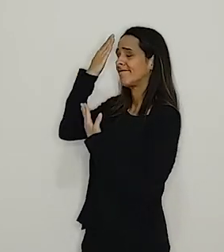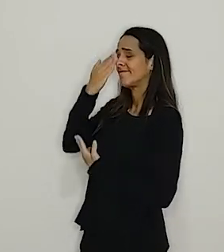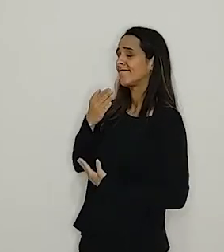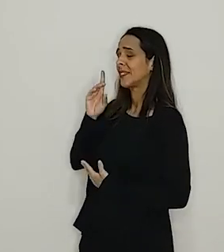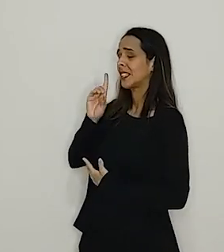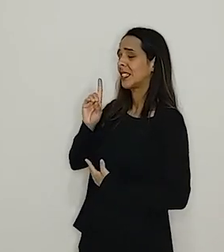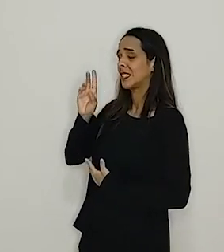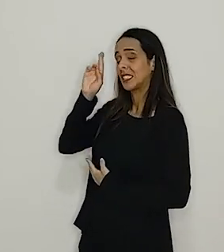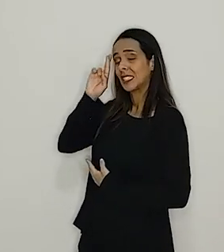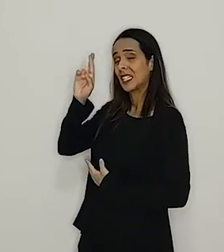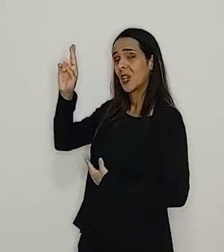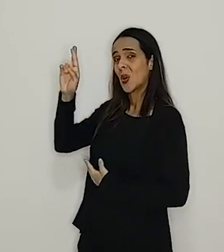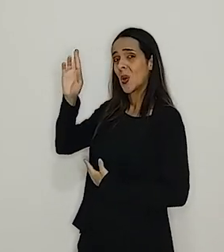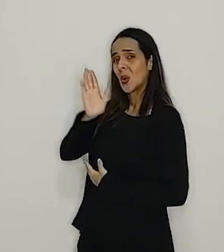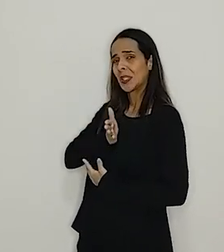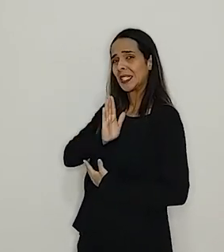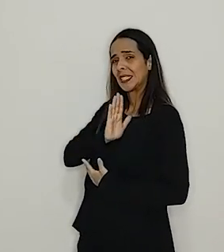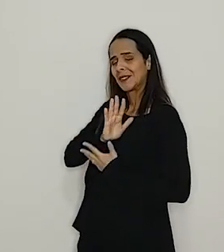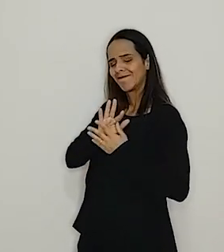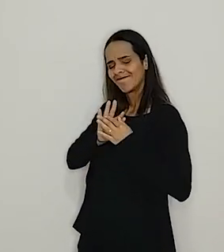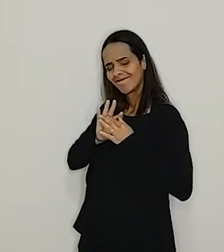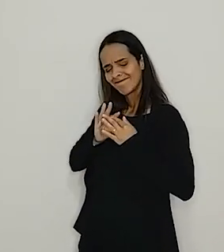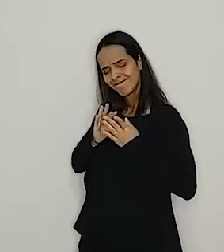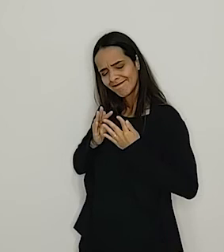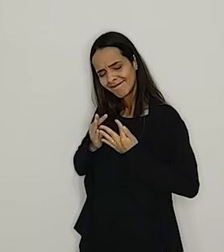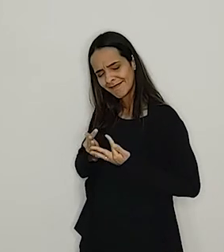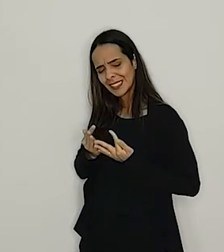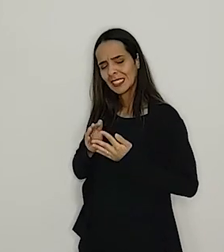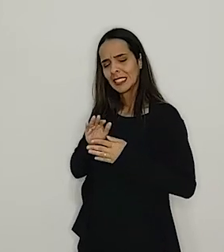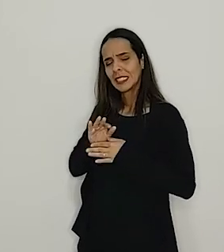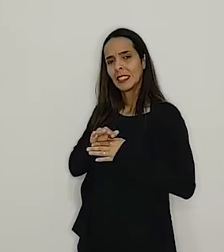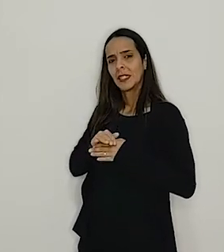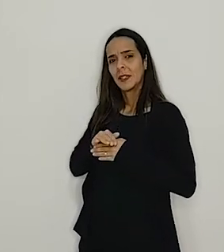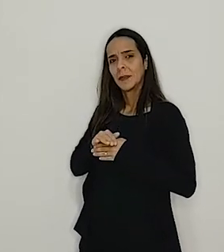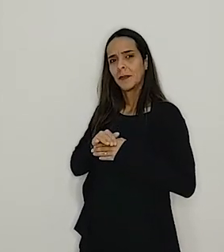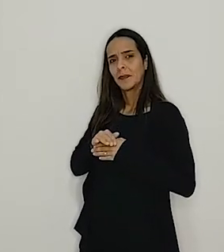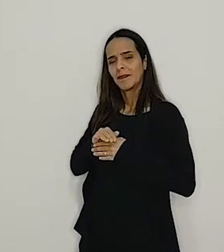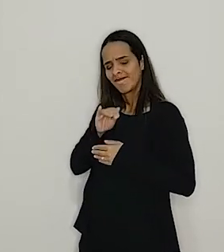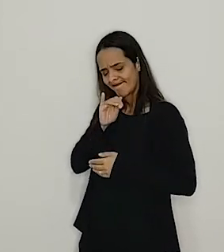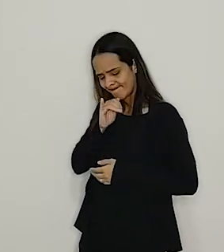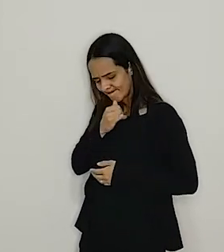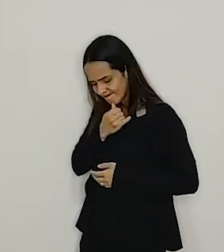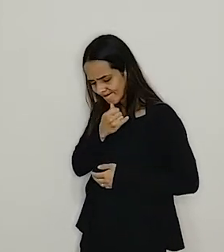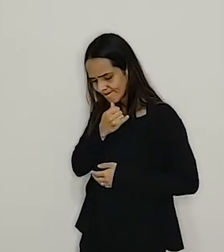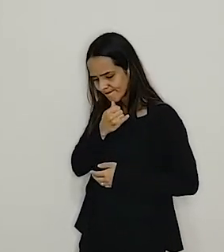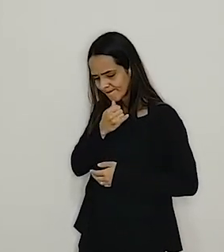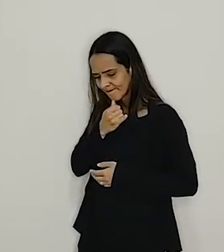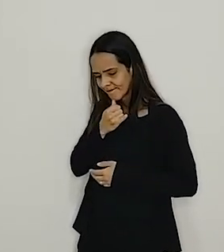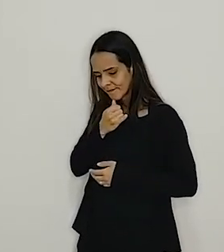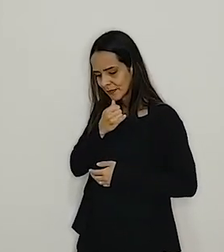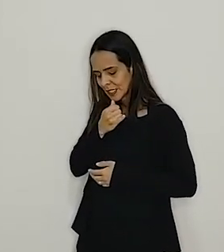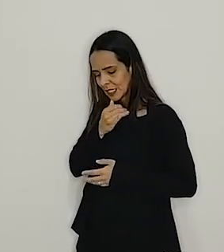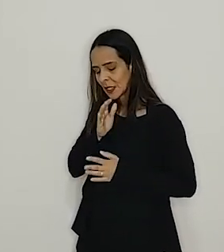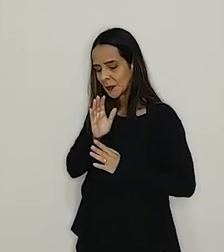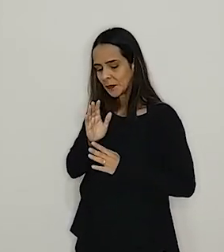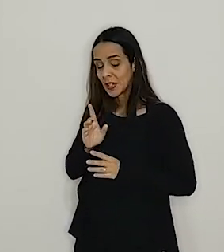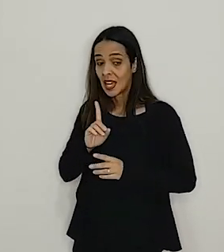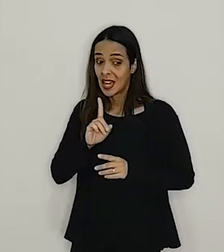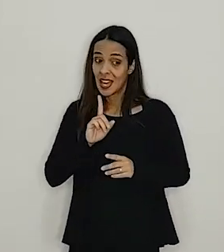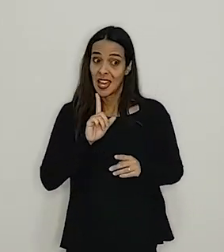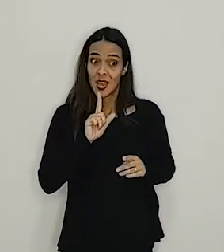do Senhor com um coração compungido, contrito, para que quando eu for escutar